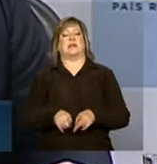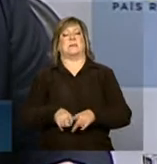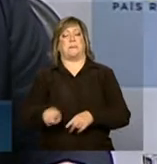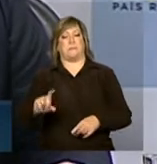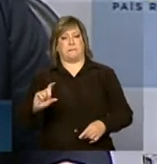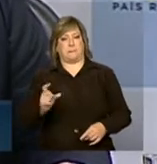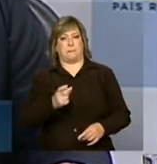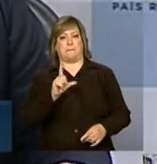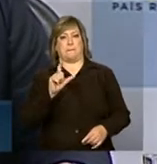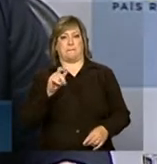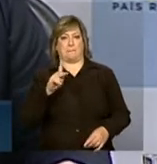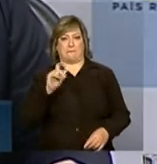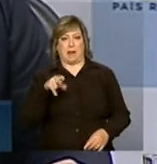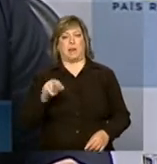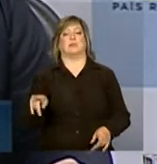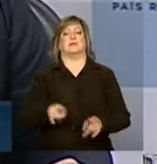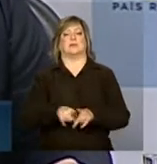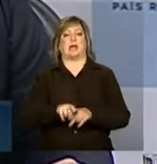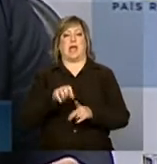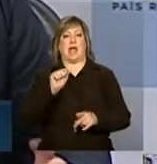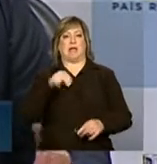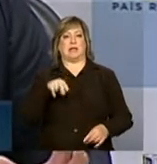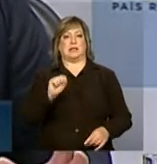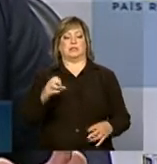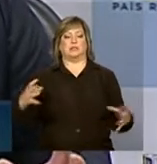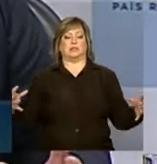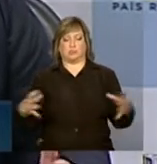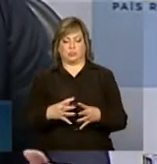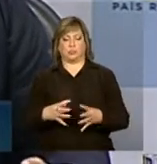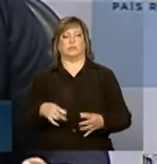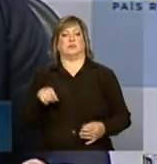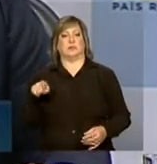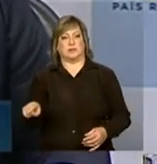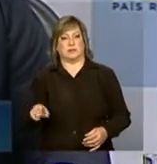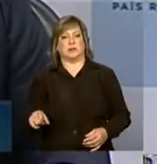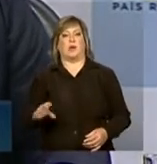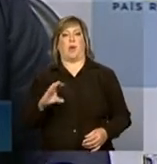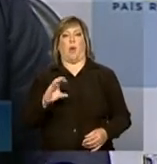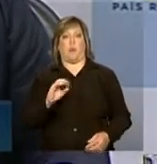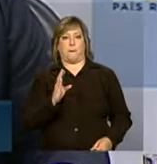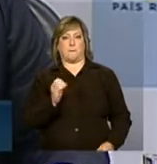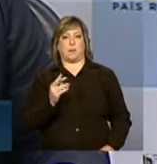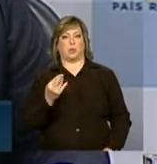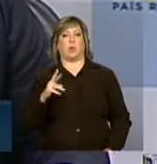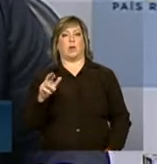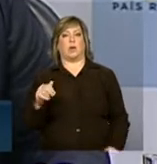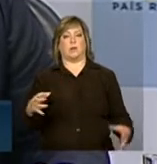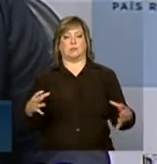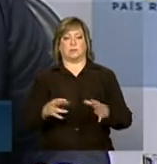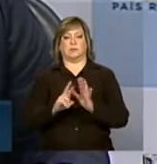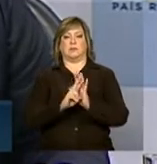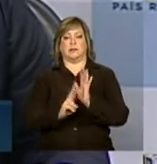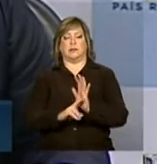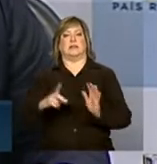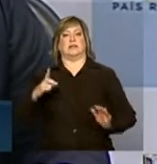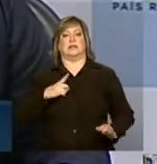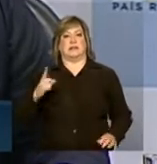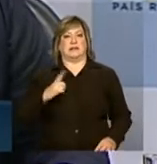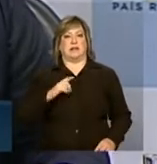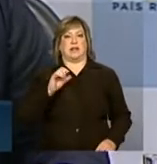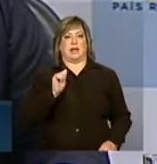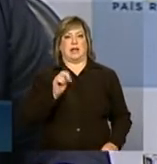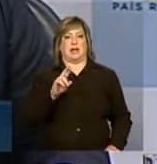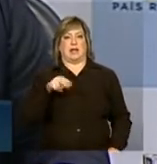E aí a agência já regulou, dentro dessa análise do rol, nós já regulamentamos isso através da